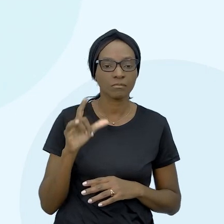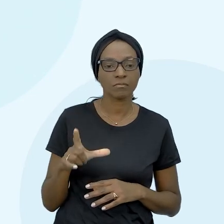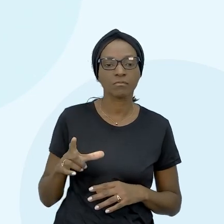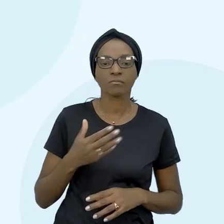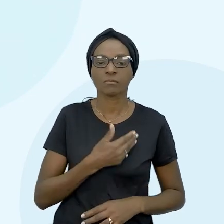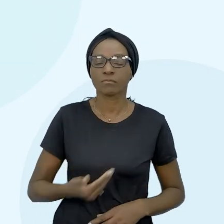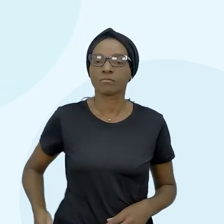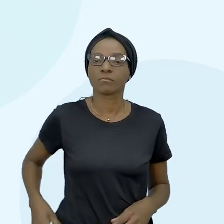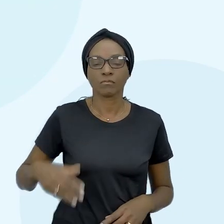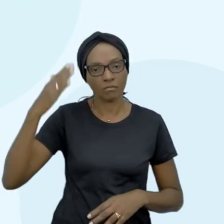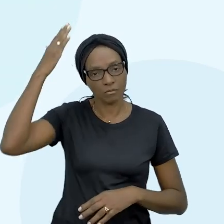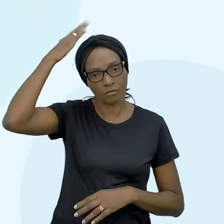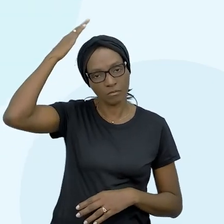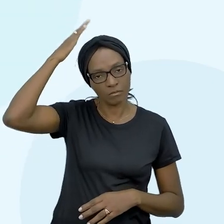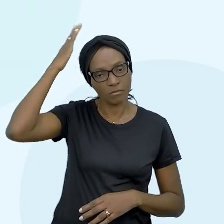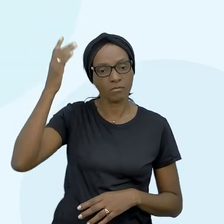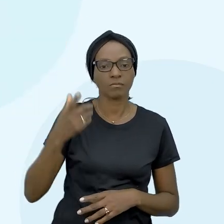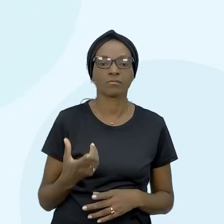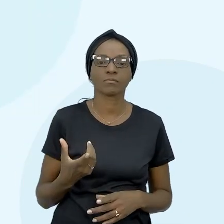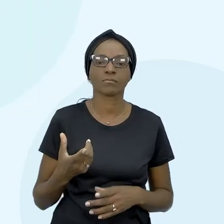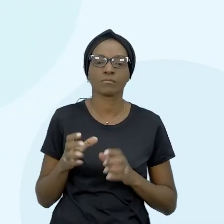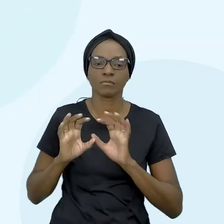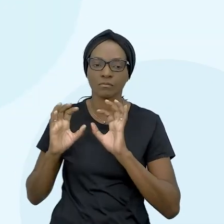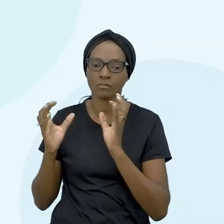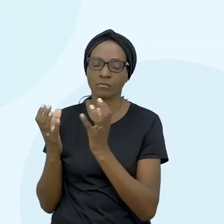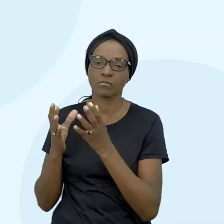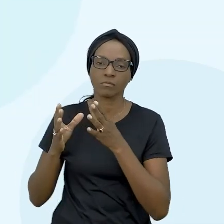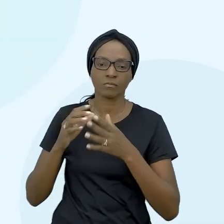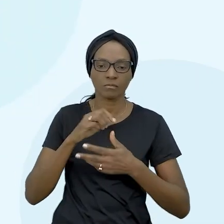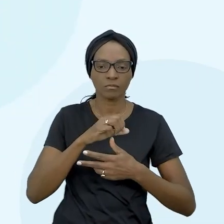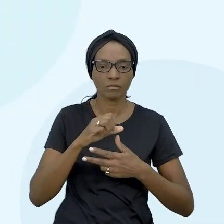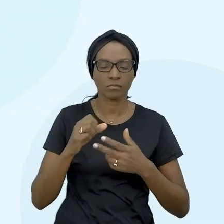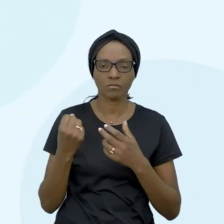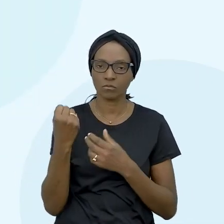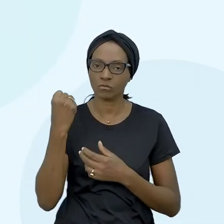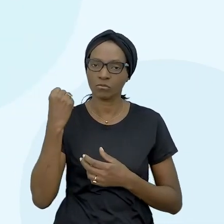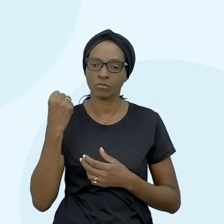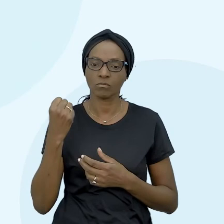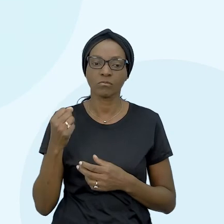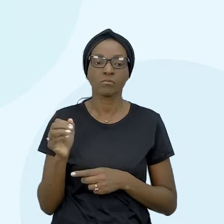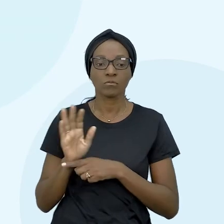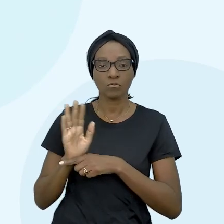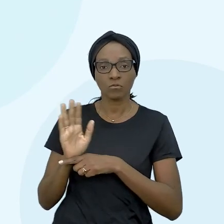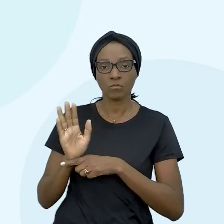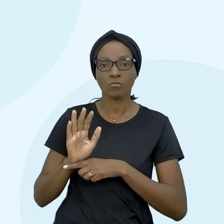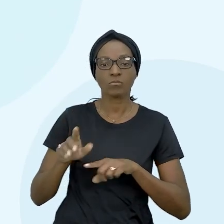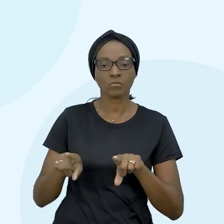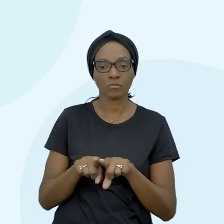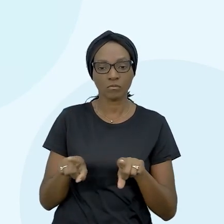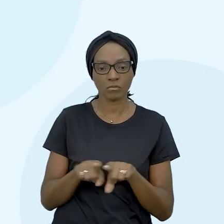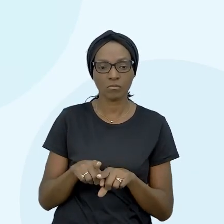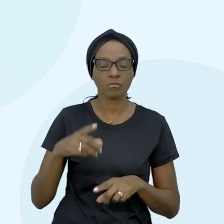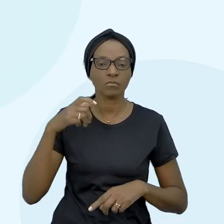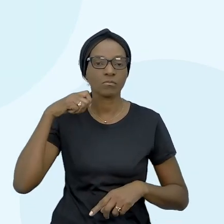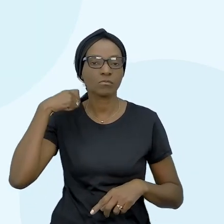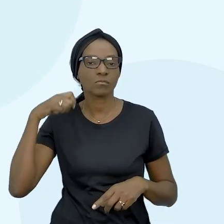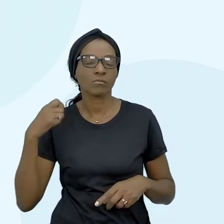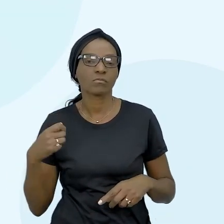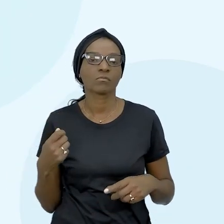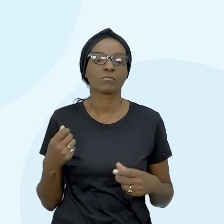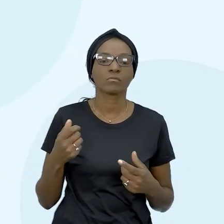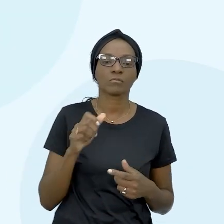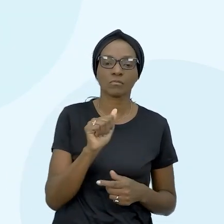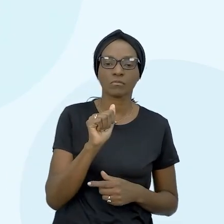sobre a organização dos poderes e ainda um vídeo do canal da Advocacia Geral da União, a